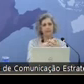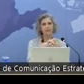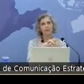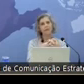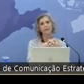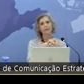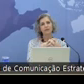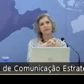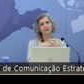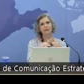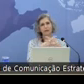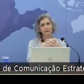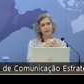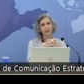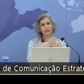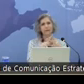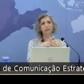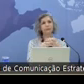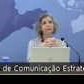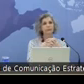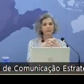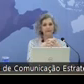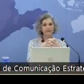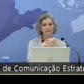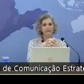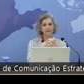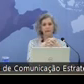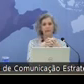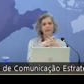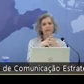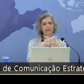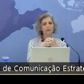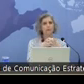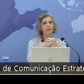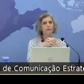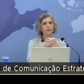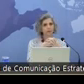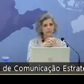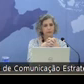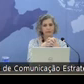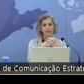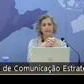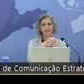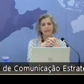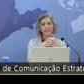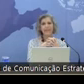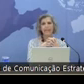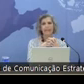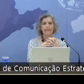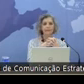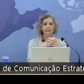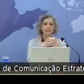então de sessenta por cento da gestante são notificados elas estão no primeiro trimestre da gestação 22 por cento no segundo trimestre